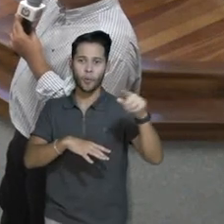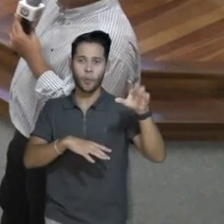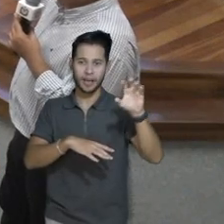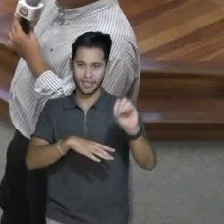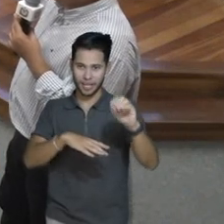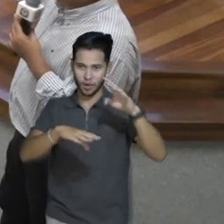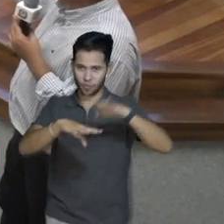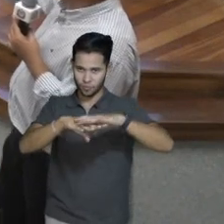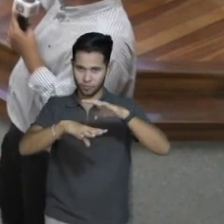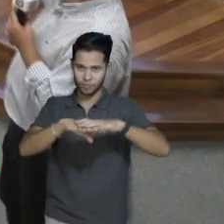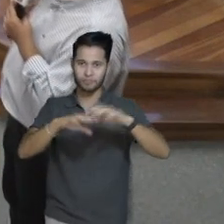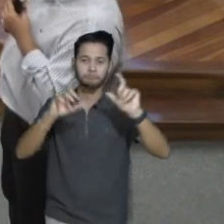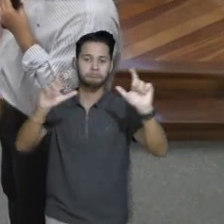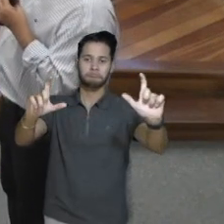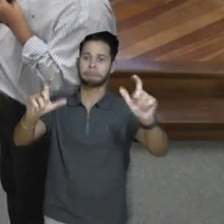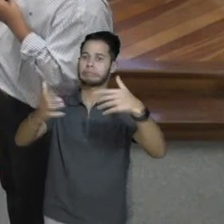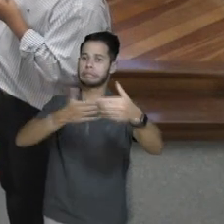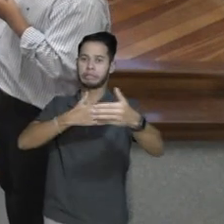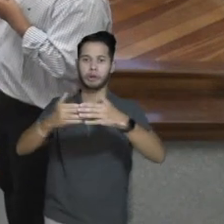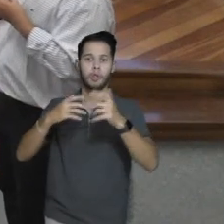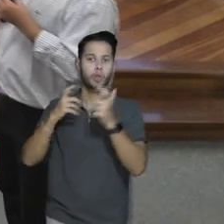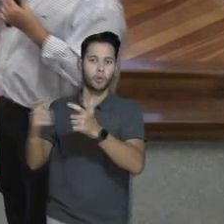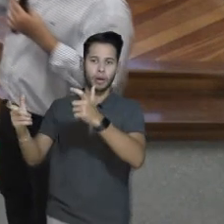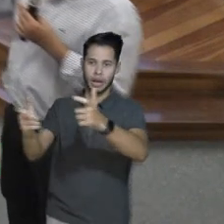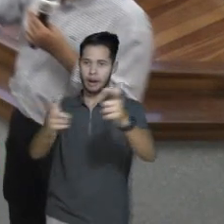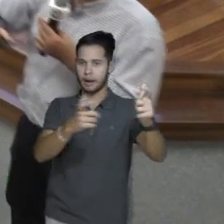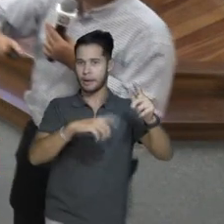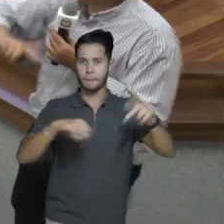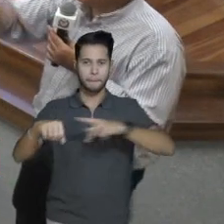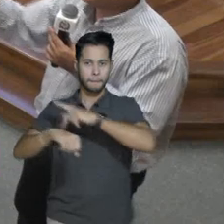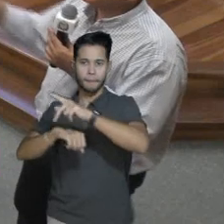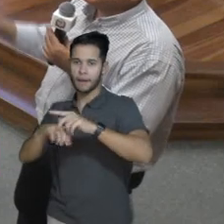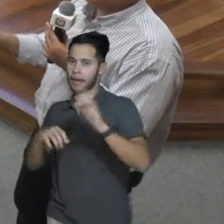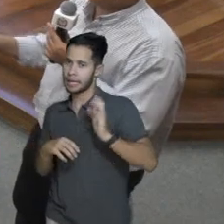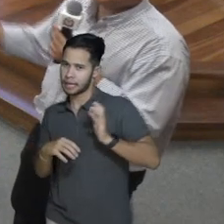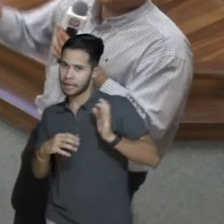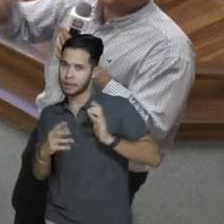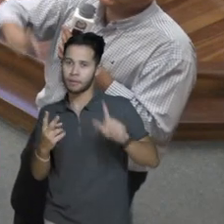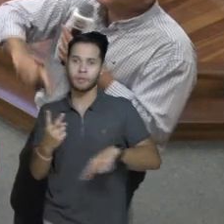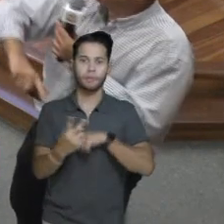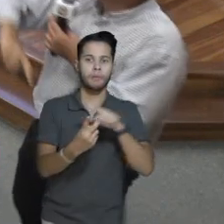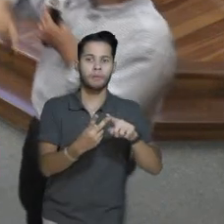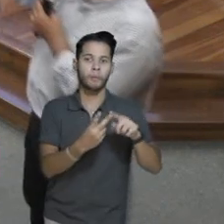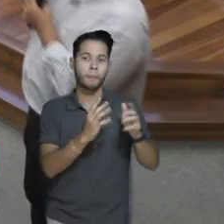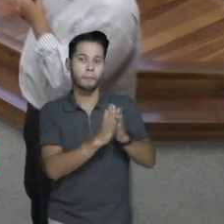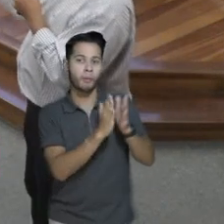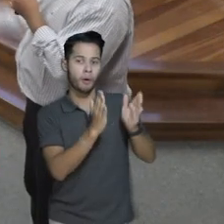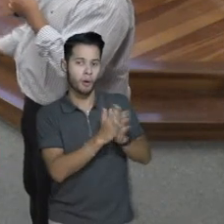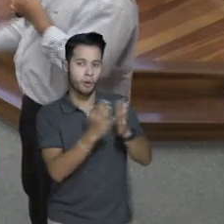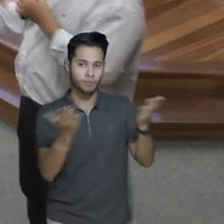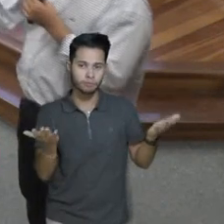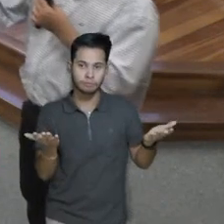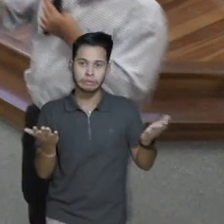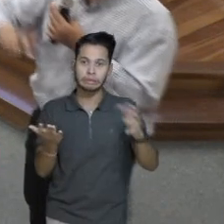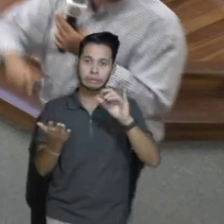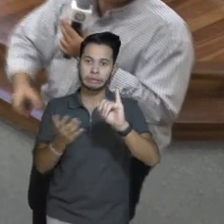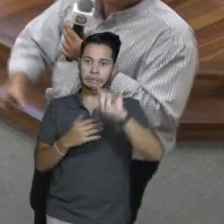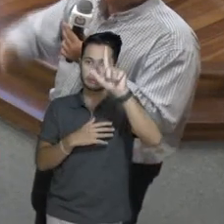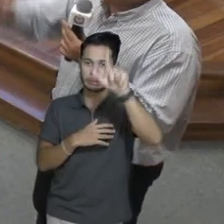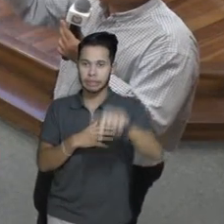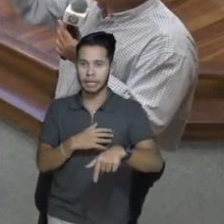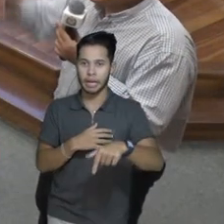lugar não importa se num país rico num país pobre não importa não importa a cultura se é um